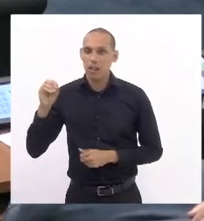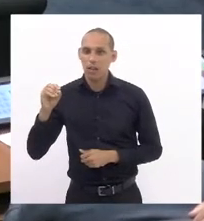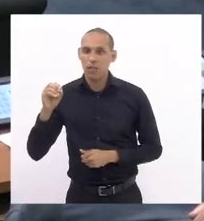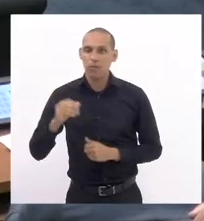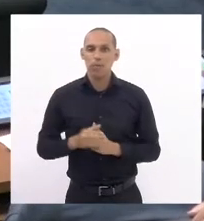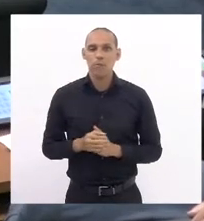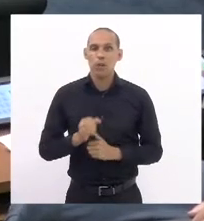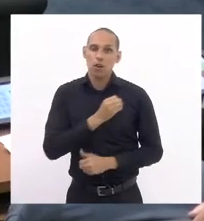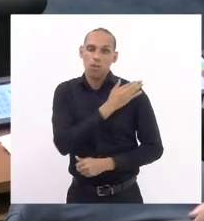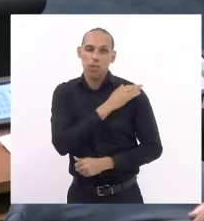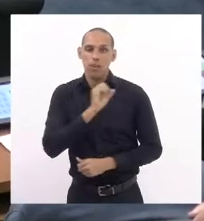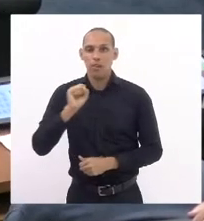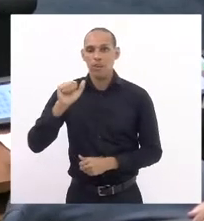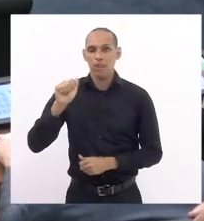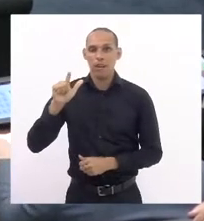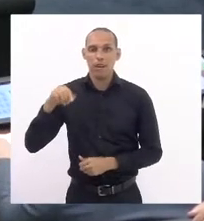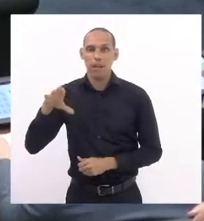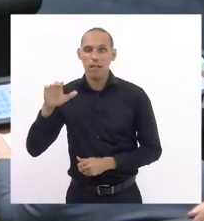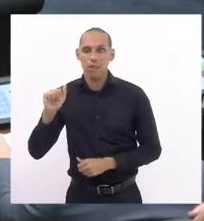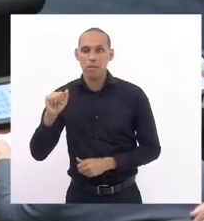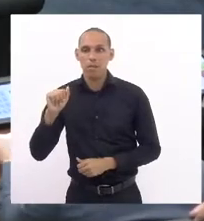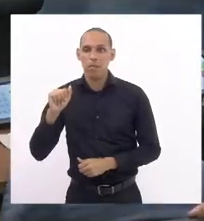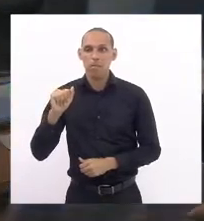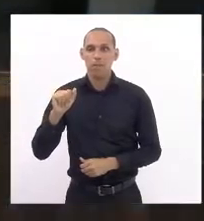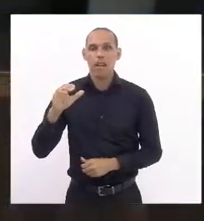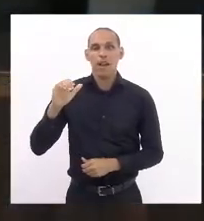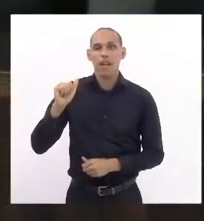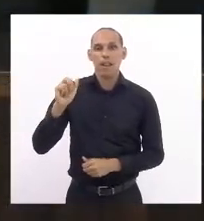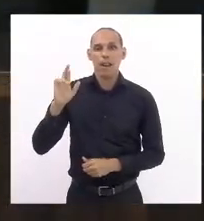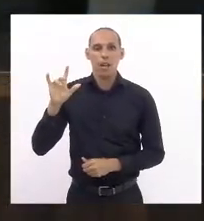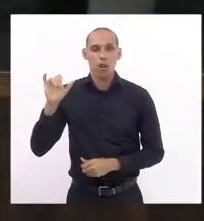delegado, estando no plenário, por favor.